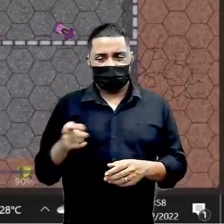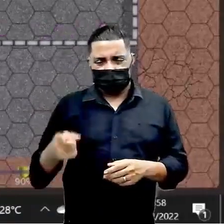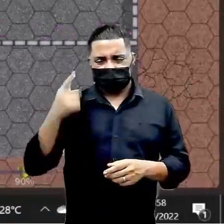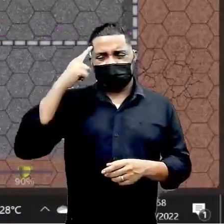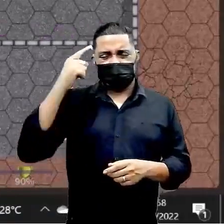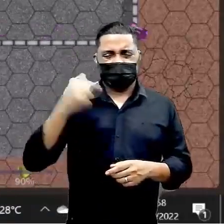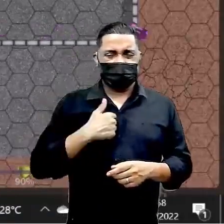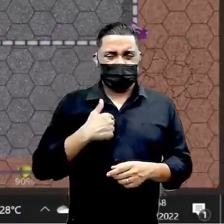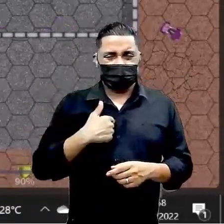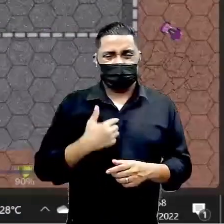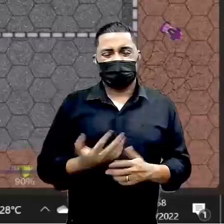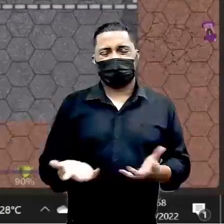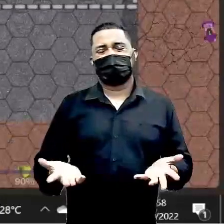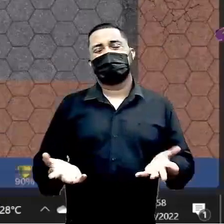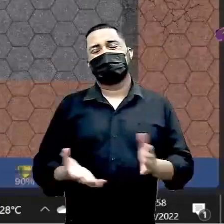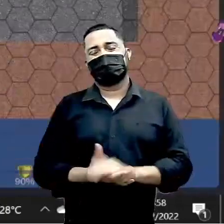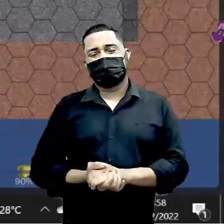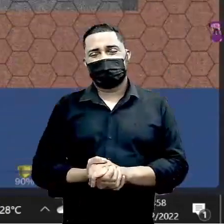bicho?